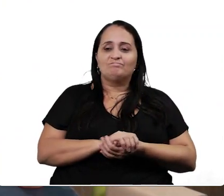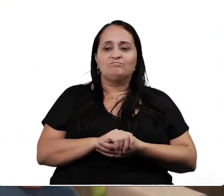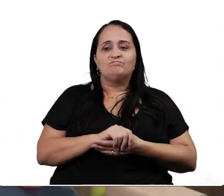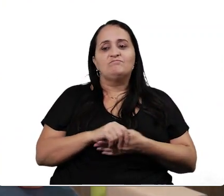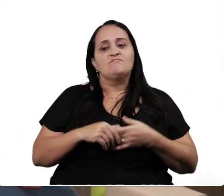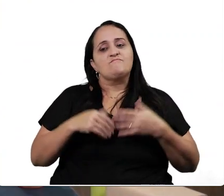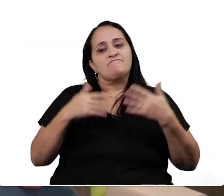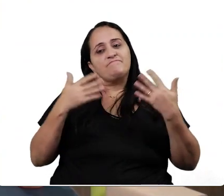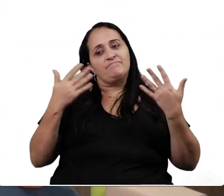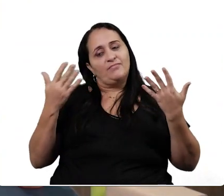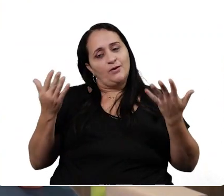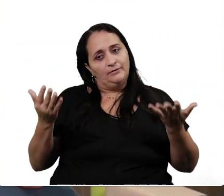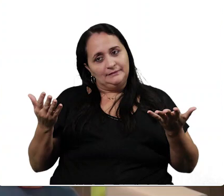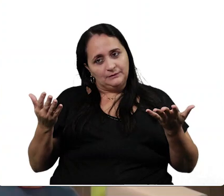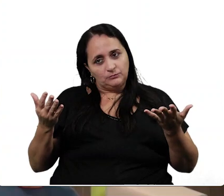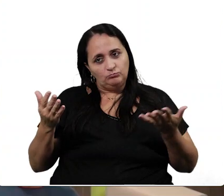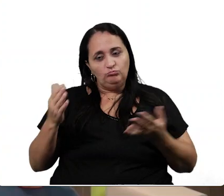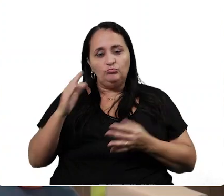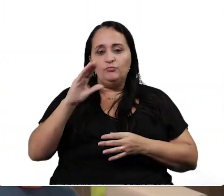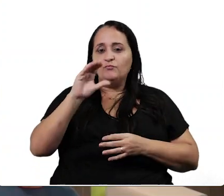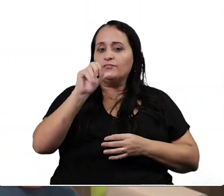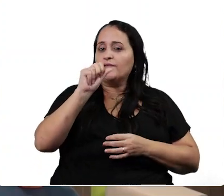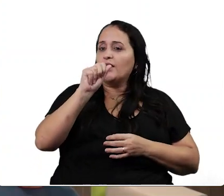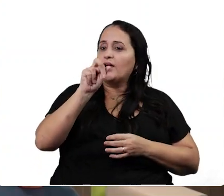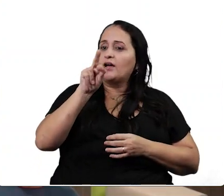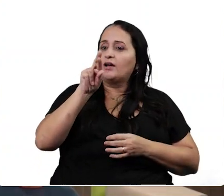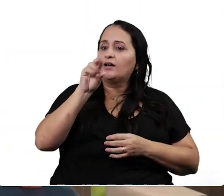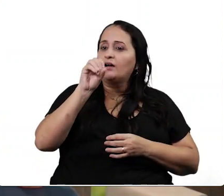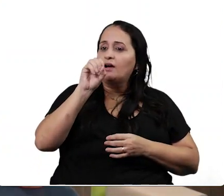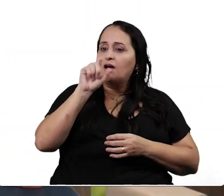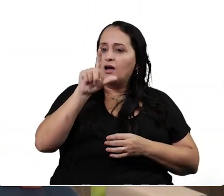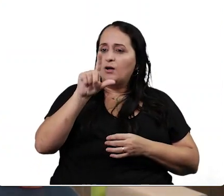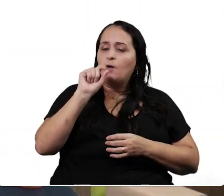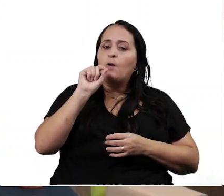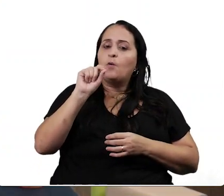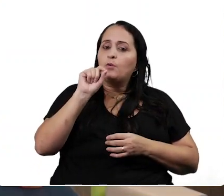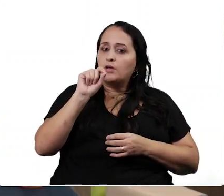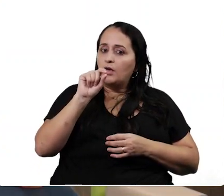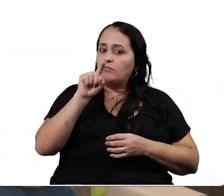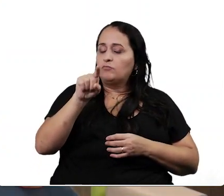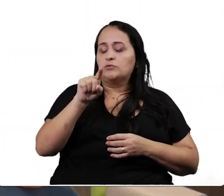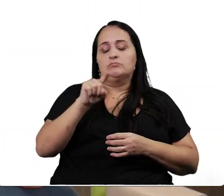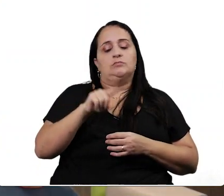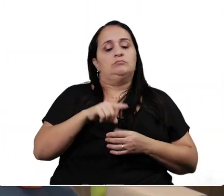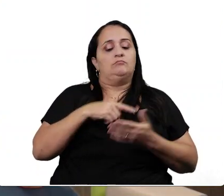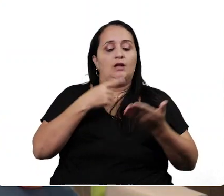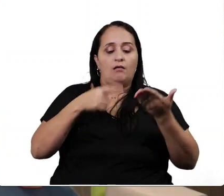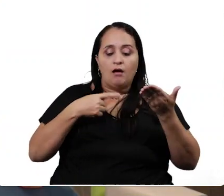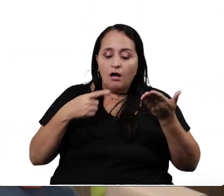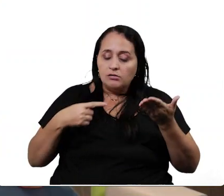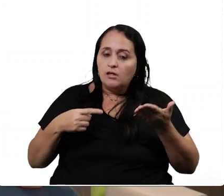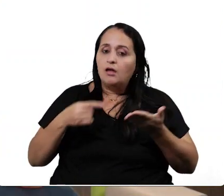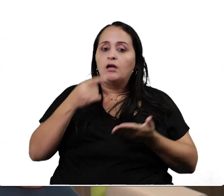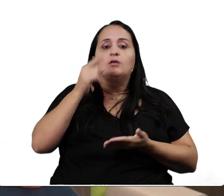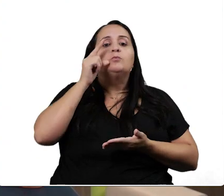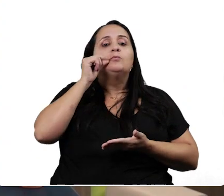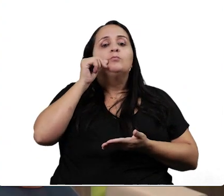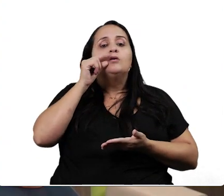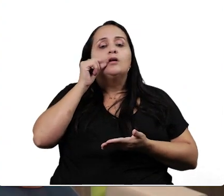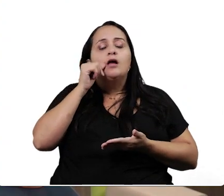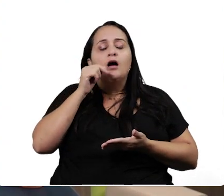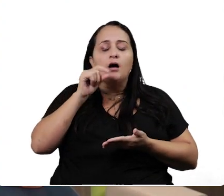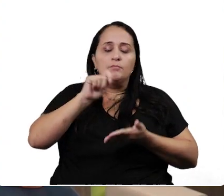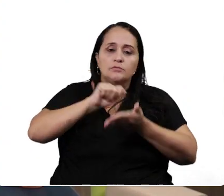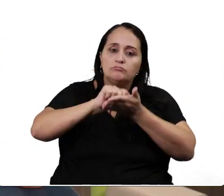Olha, a Carol sempre dá um conselho, que é para pegar caderno, lápis, uma